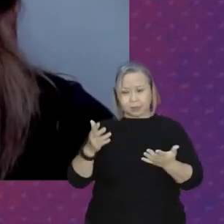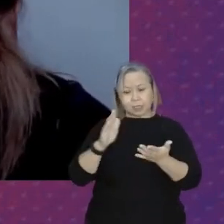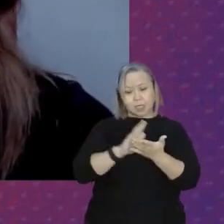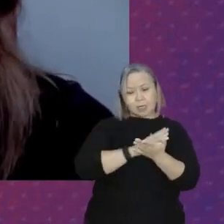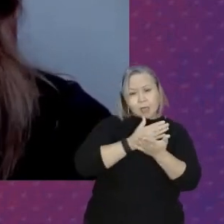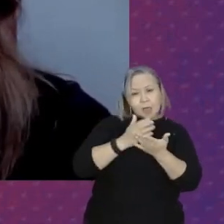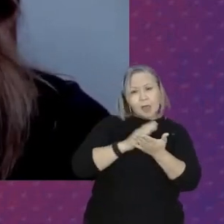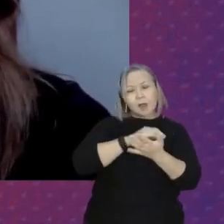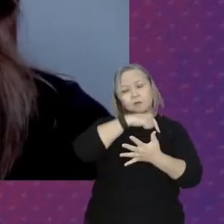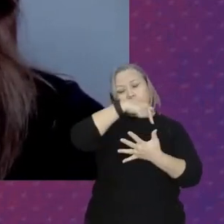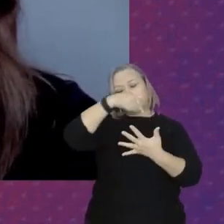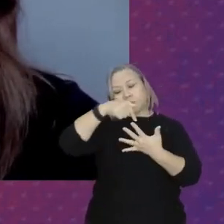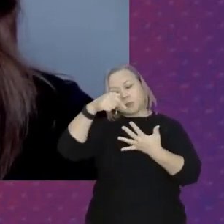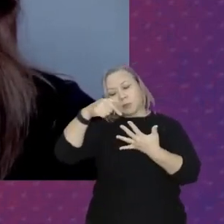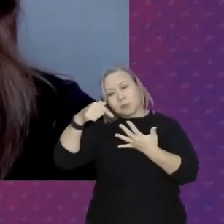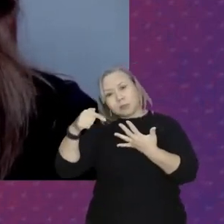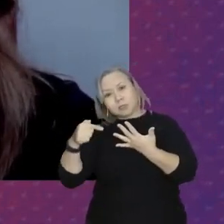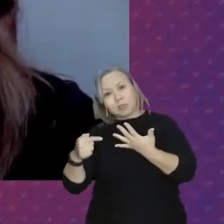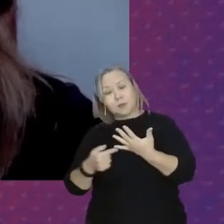alguns elementos